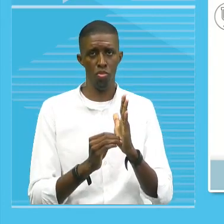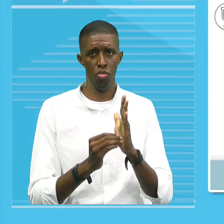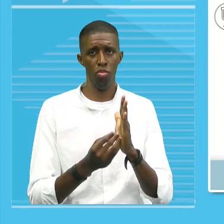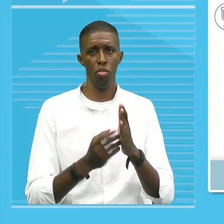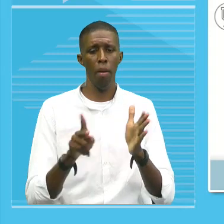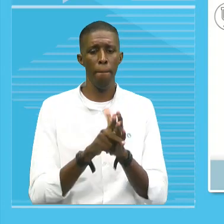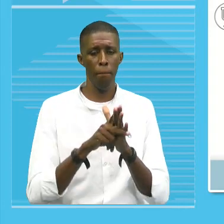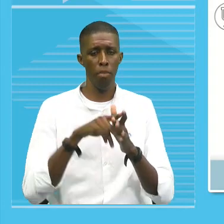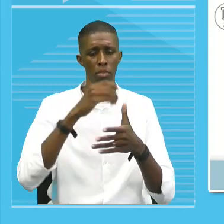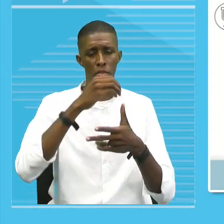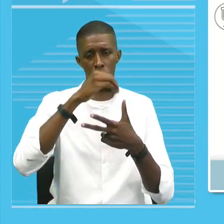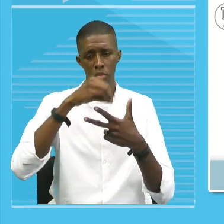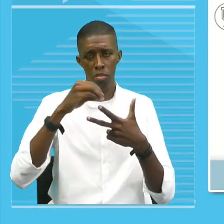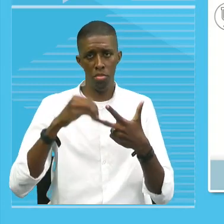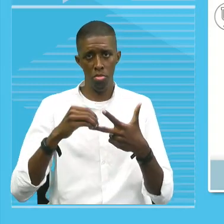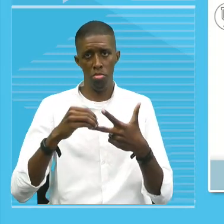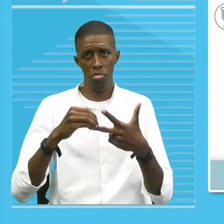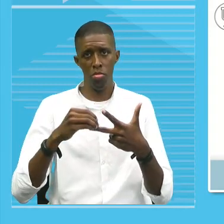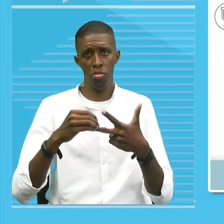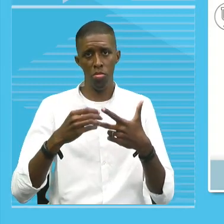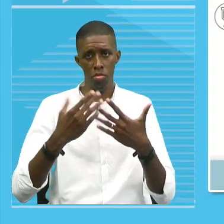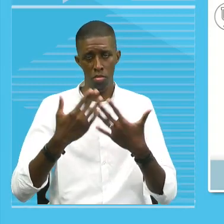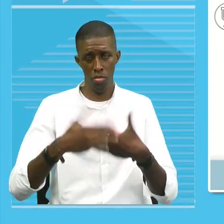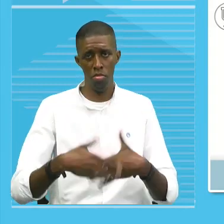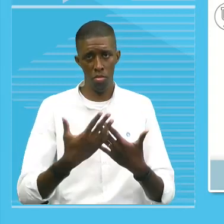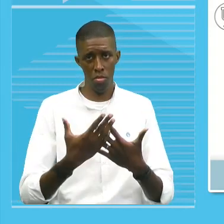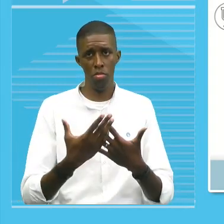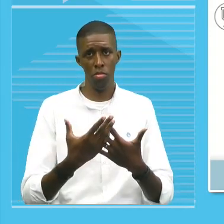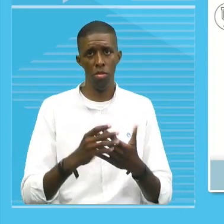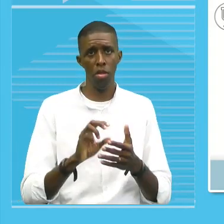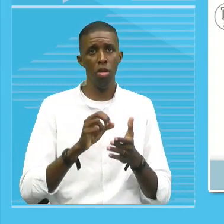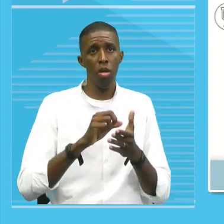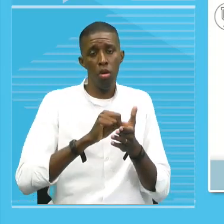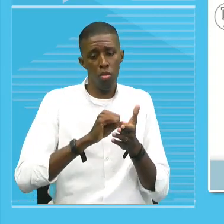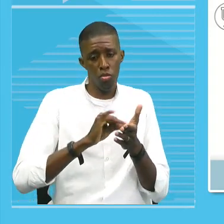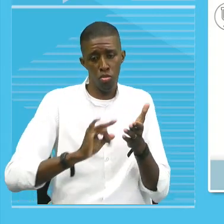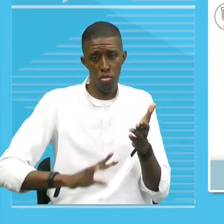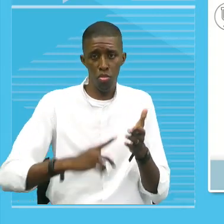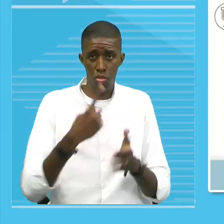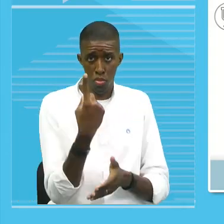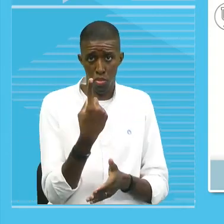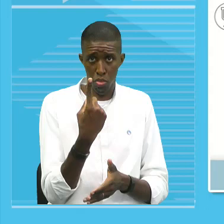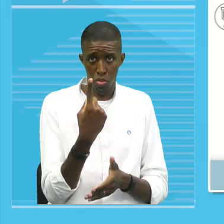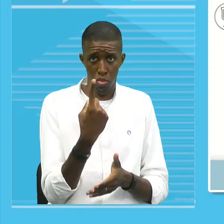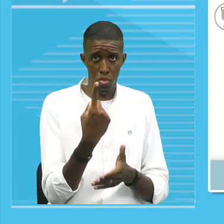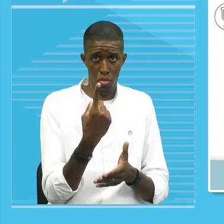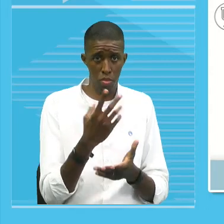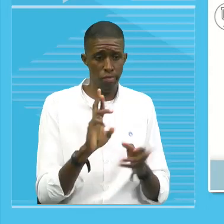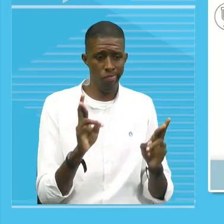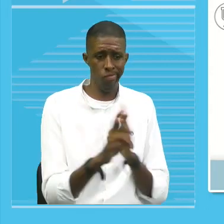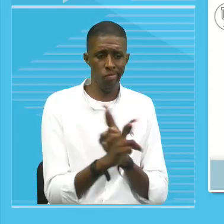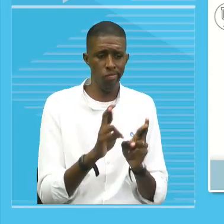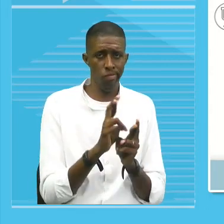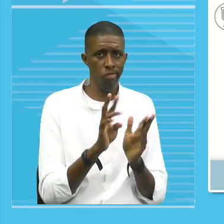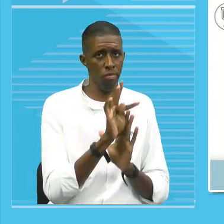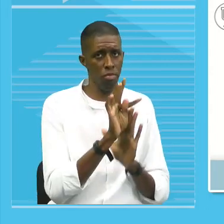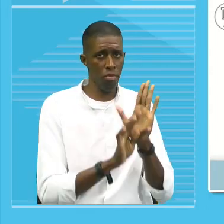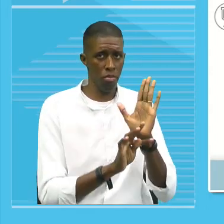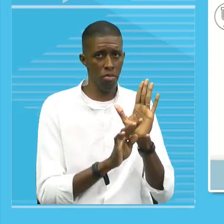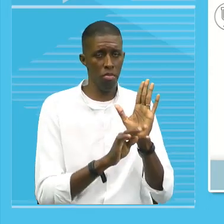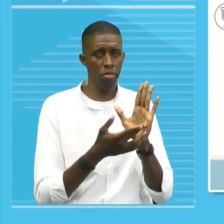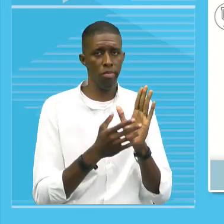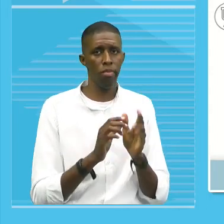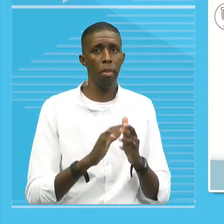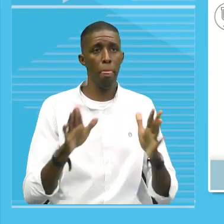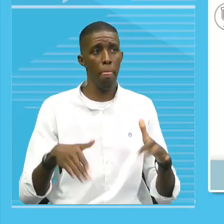aqui como eu achei interessante o tema e as questões é de uma prova de